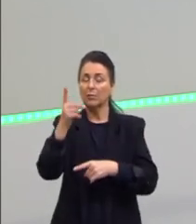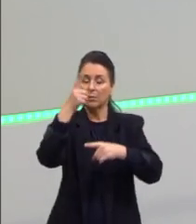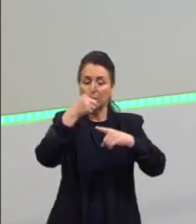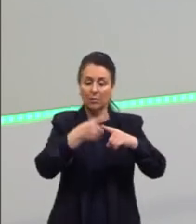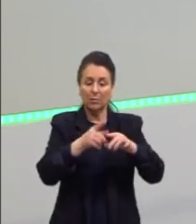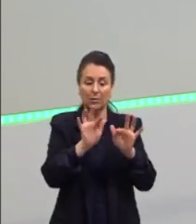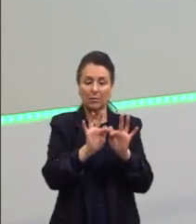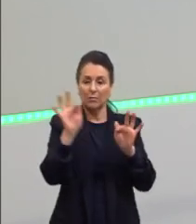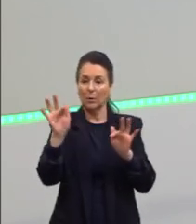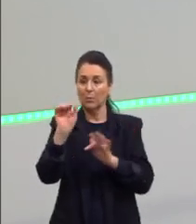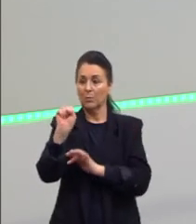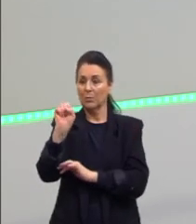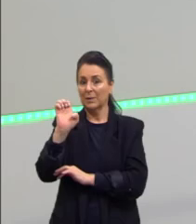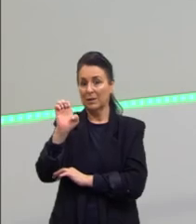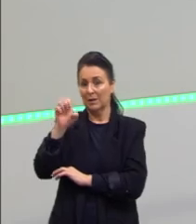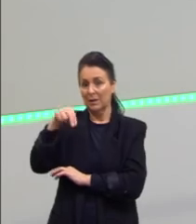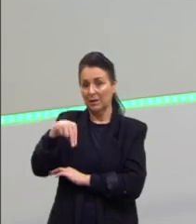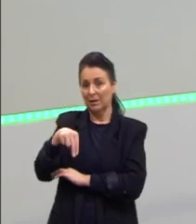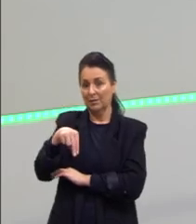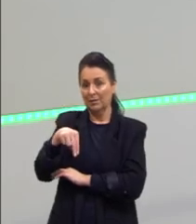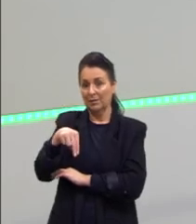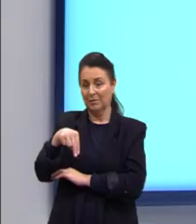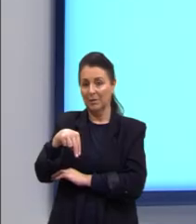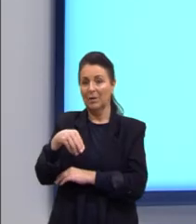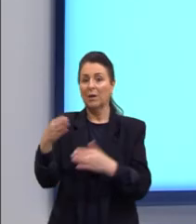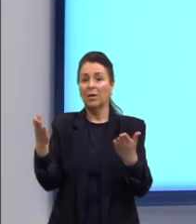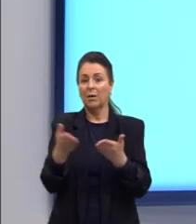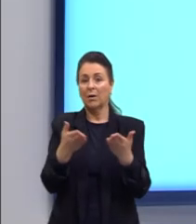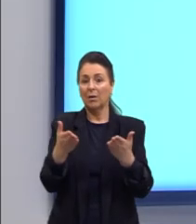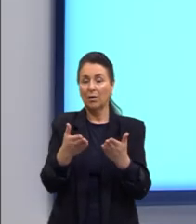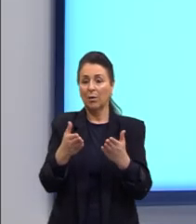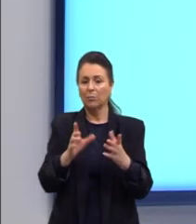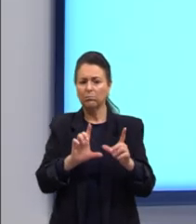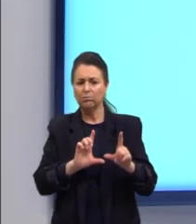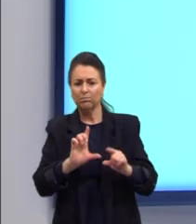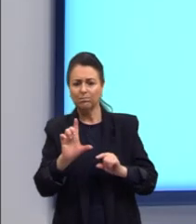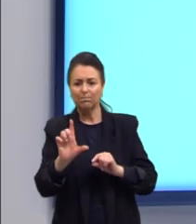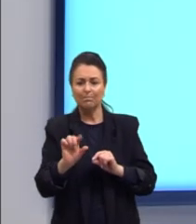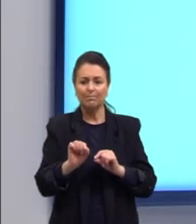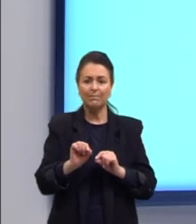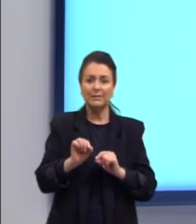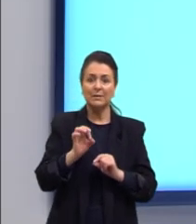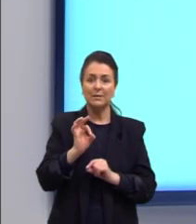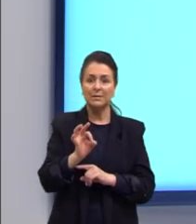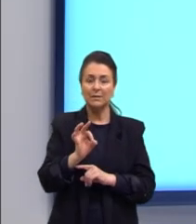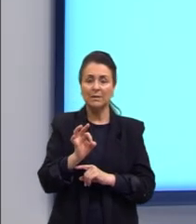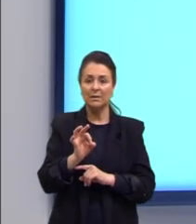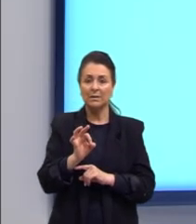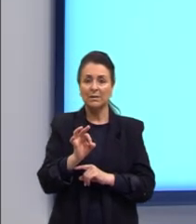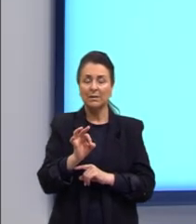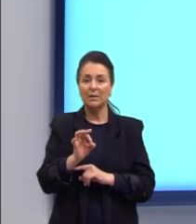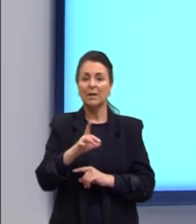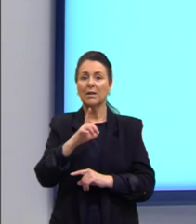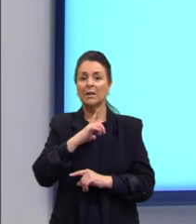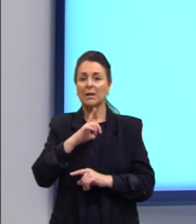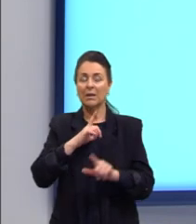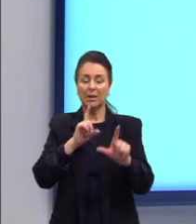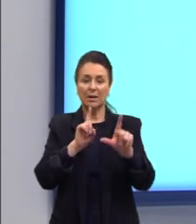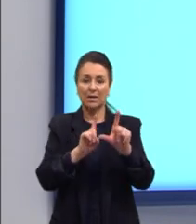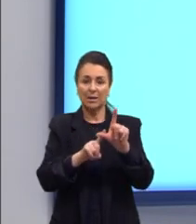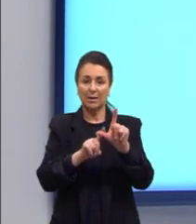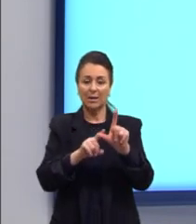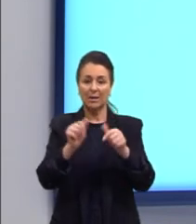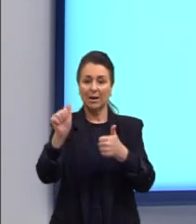seno agora vamos lá nas nossas alternativas encontrar alternativa correta então nós temos na letra